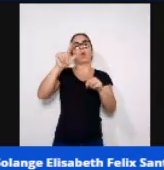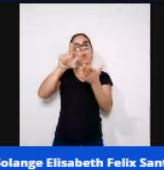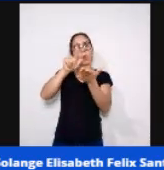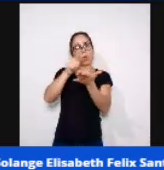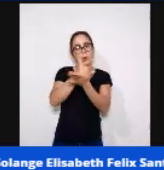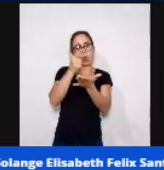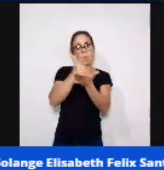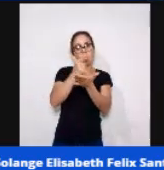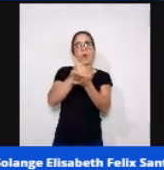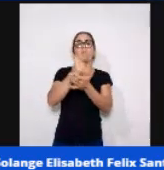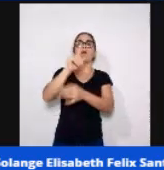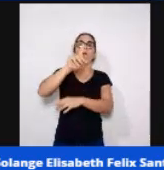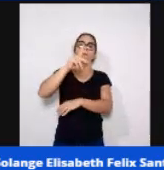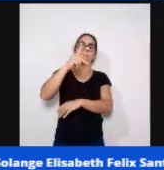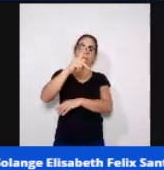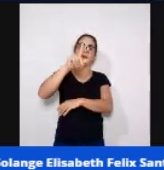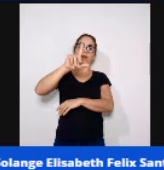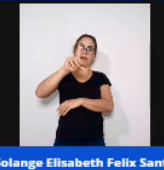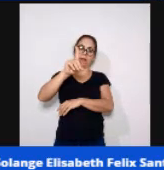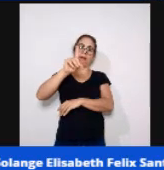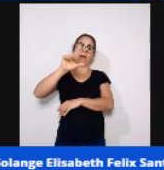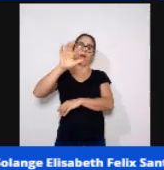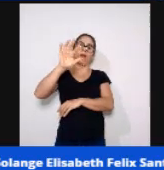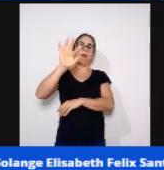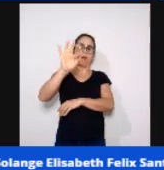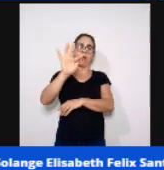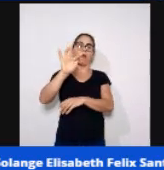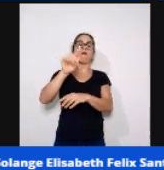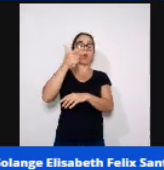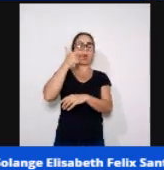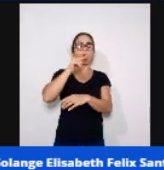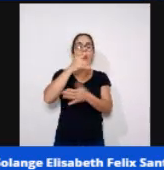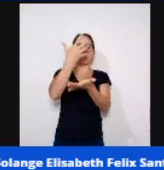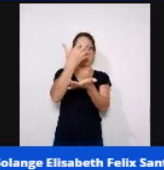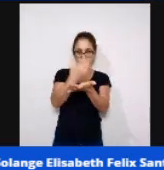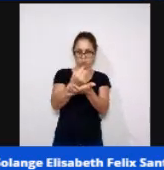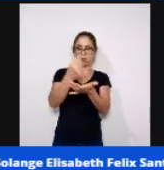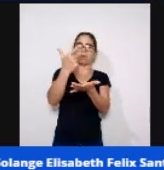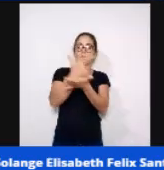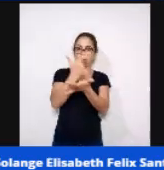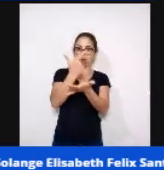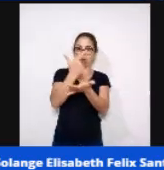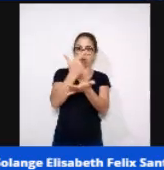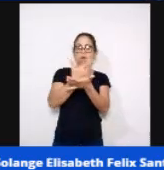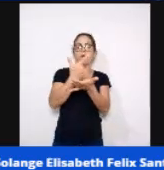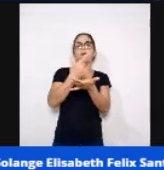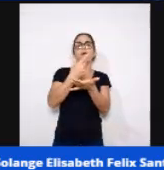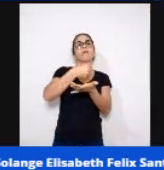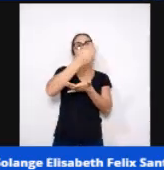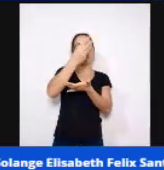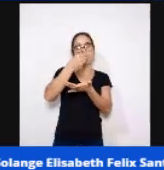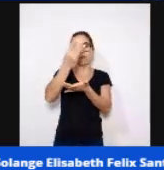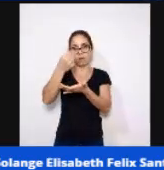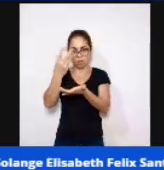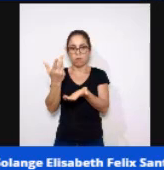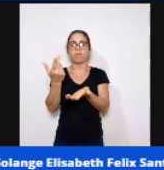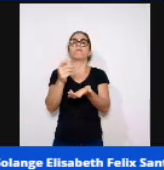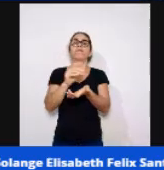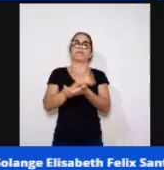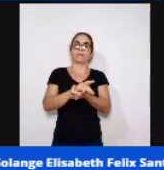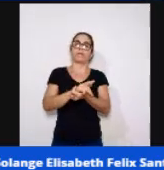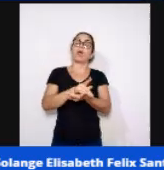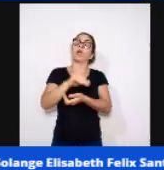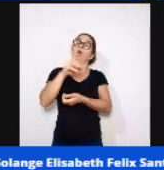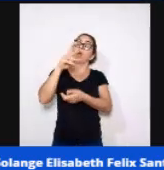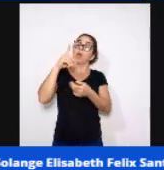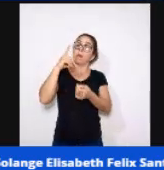você possa baixar esse livro lá e distribuir para esse pai. Sempre lembrando, obviamente,